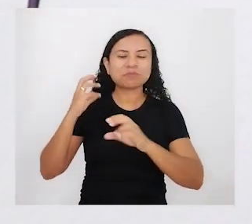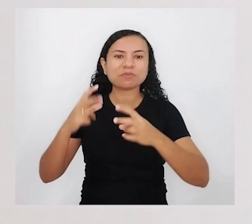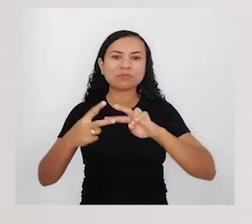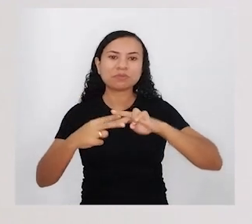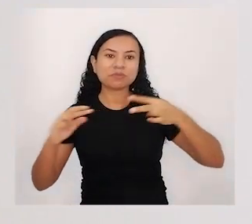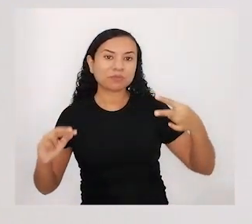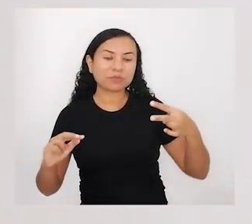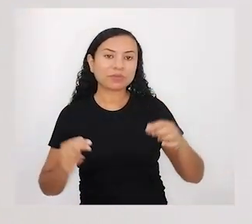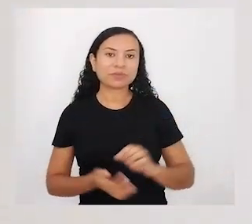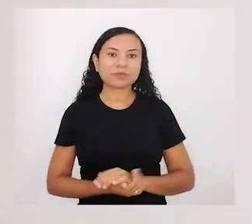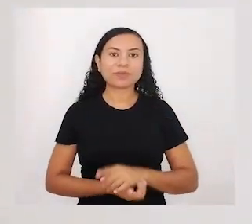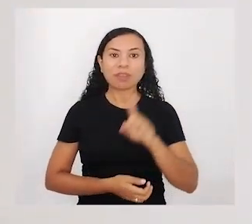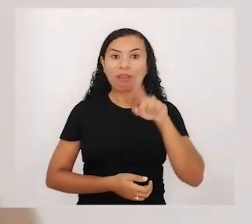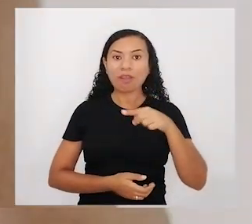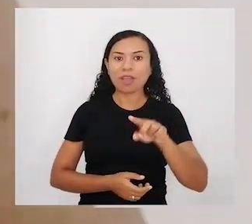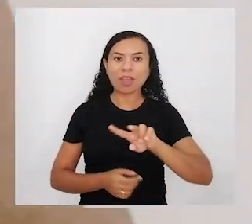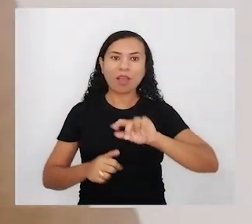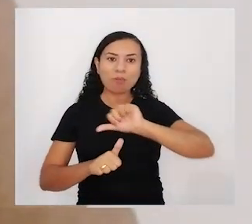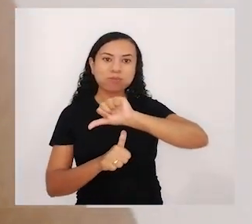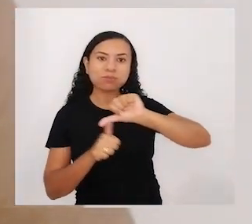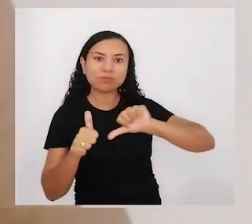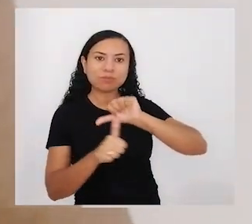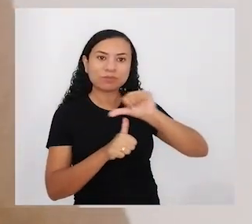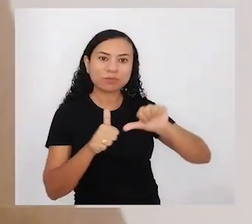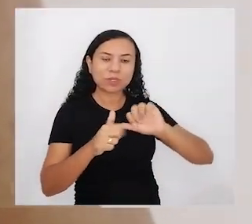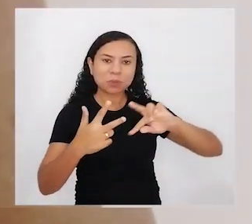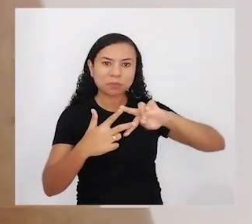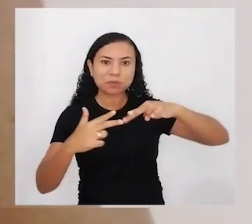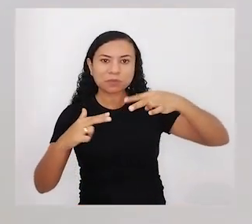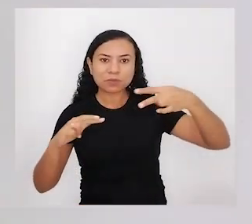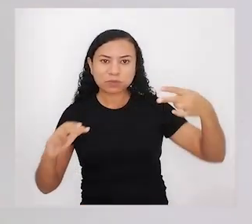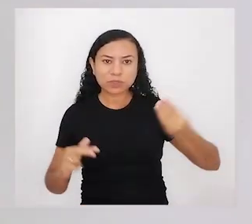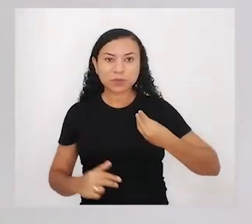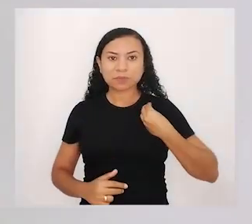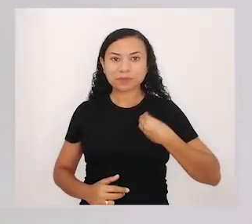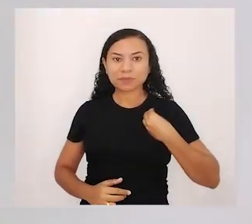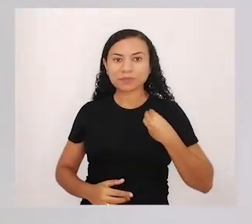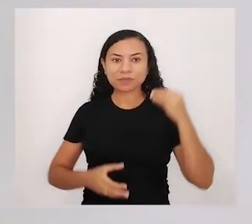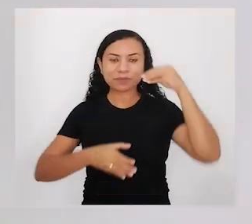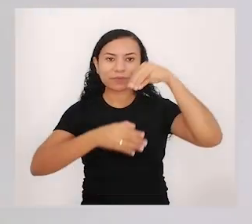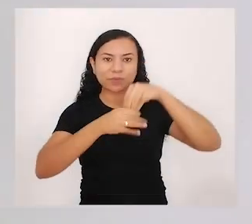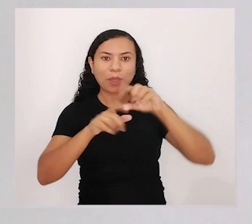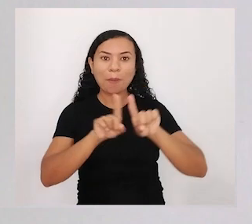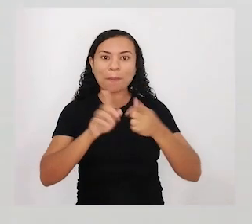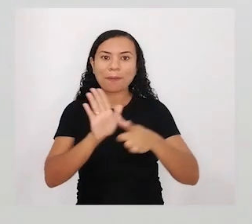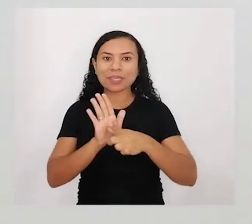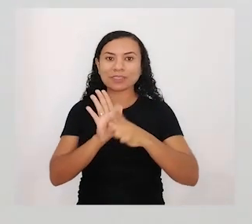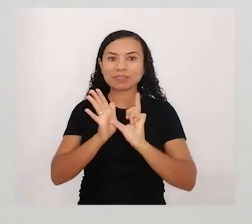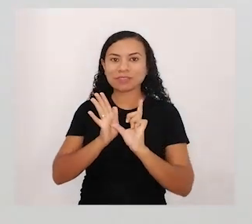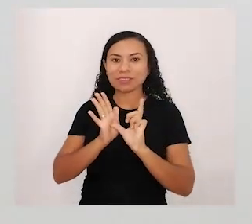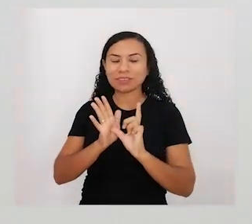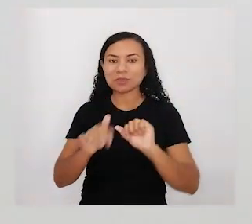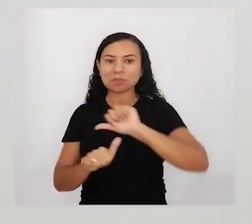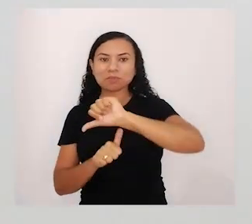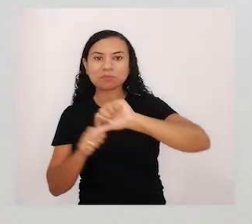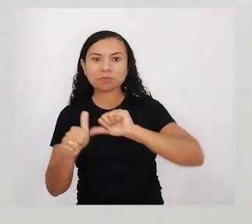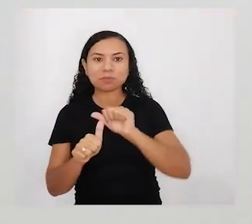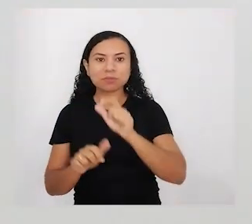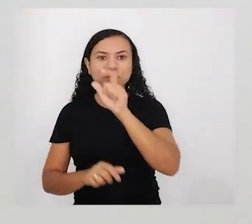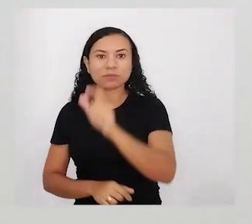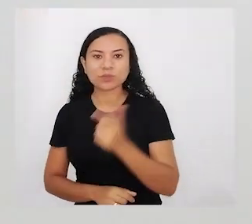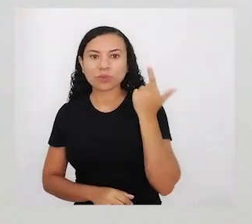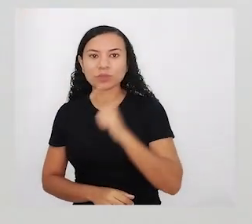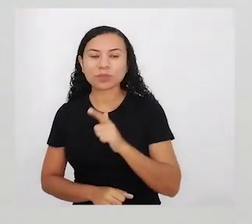genética? A engenharia genética é a modificação direta dos genes de organismos vivos. Mas antes de chegarmos no organismo